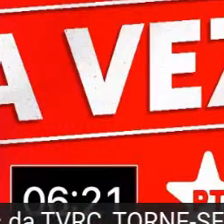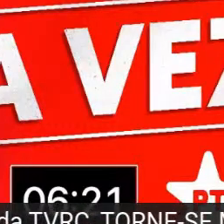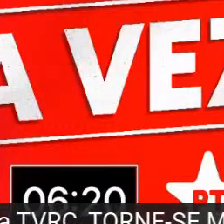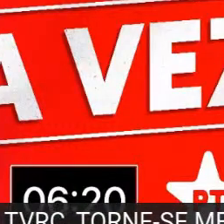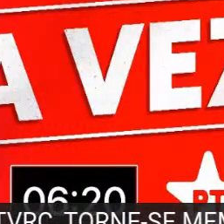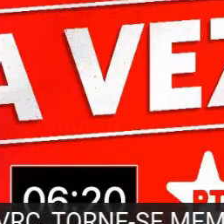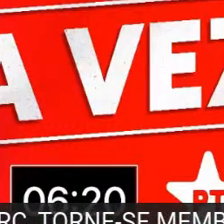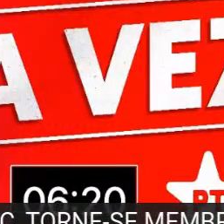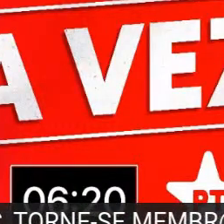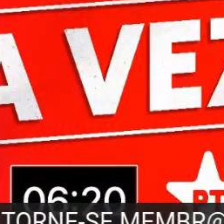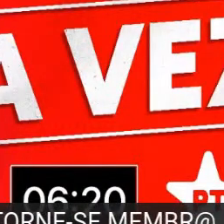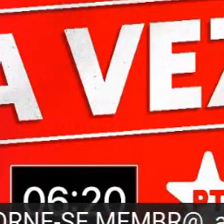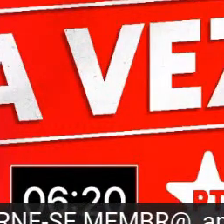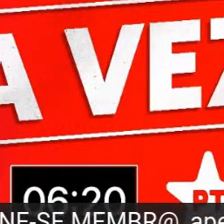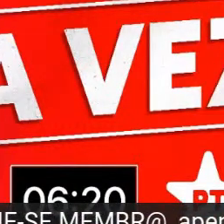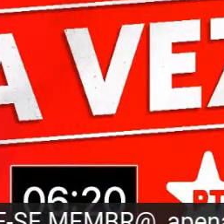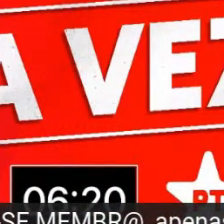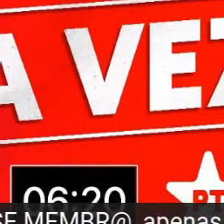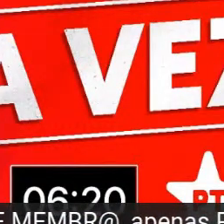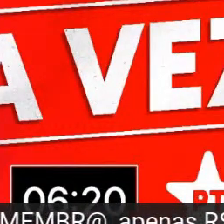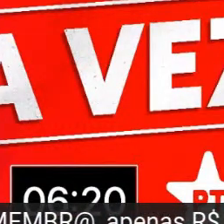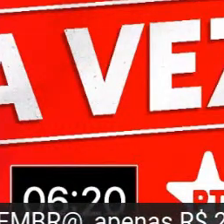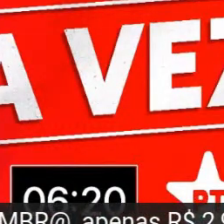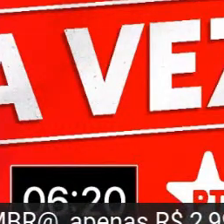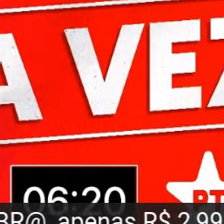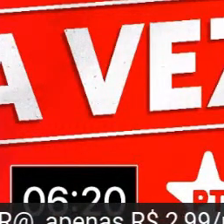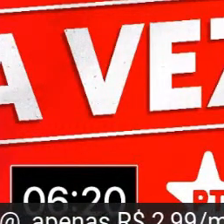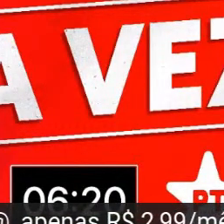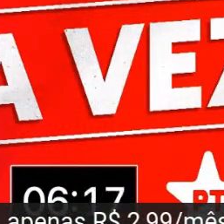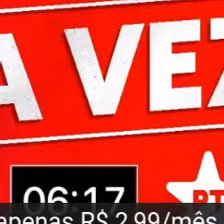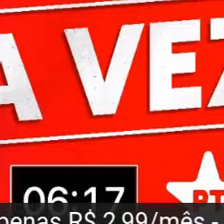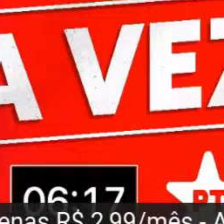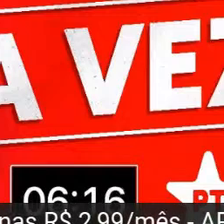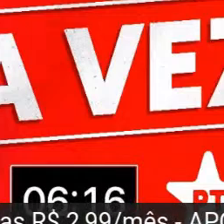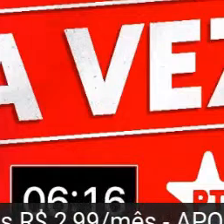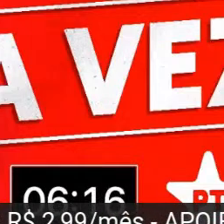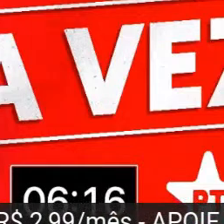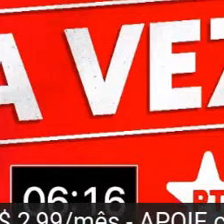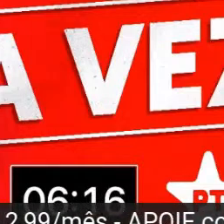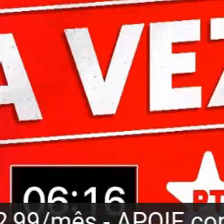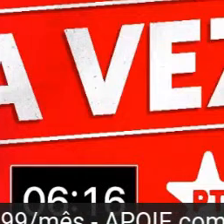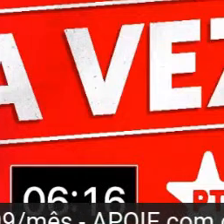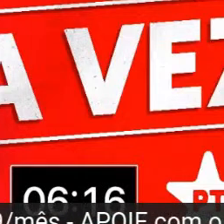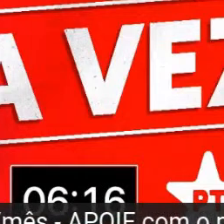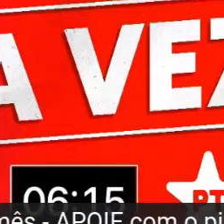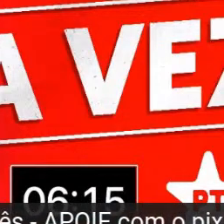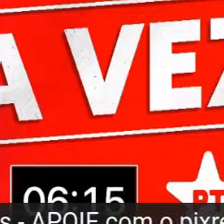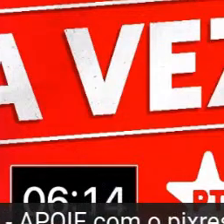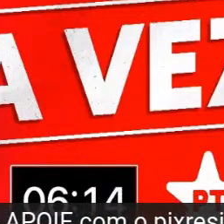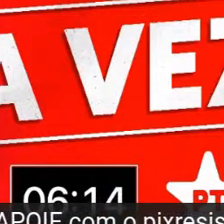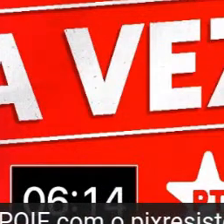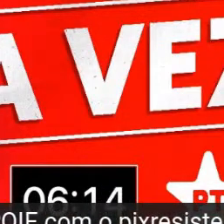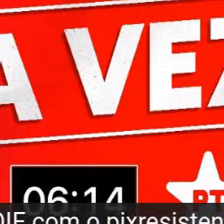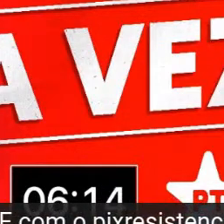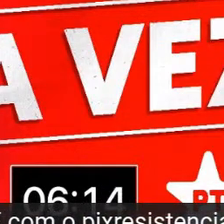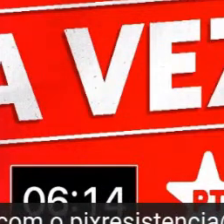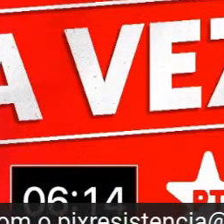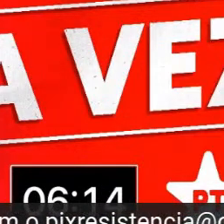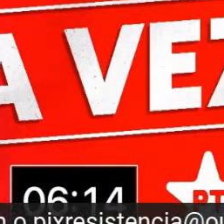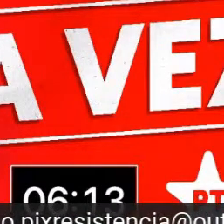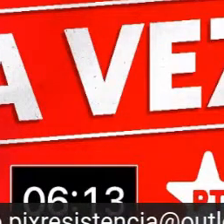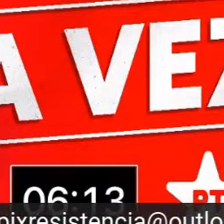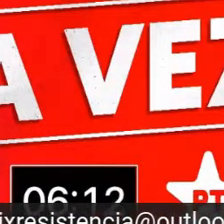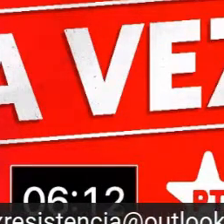o sonho voltar. Chama o homem que a hora é essa. Imagina o Lula lá.